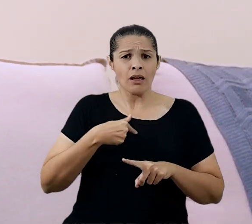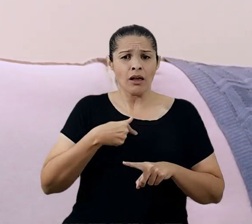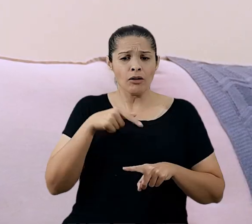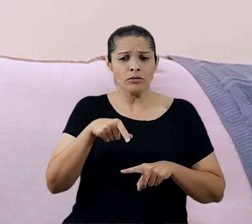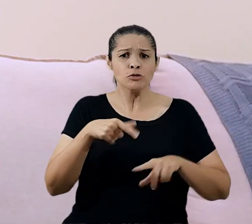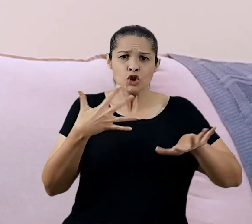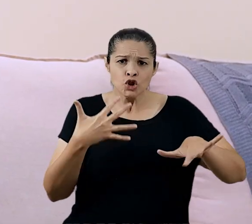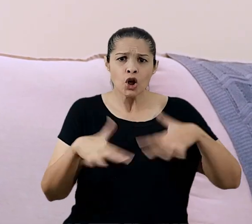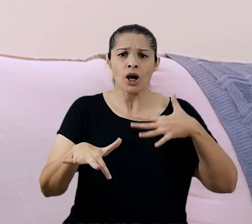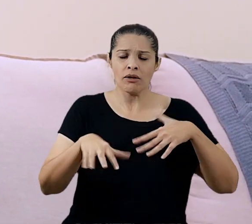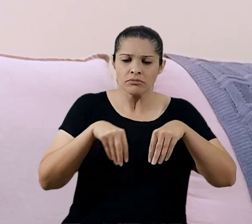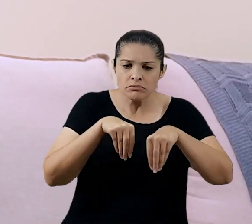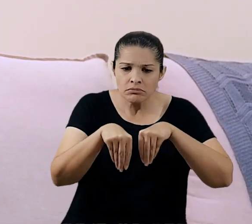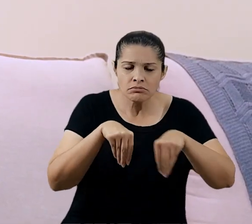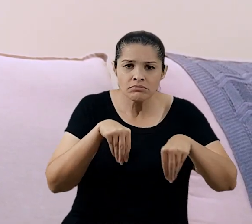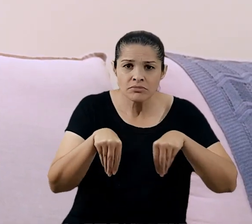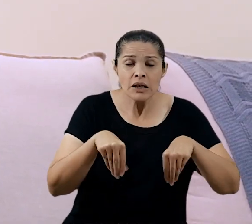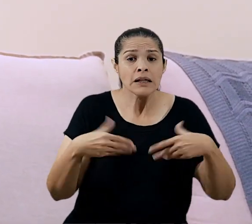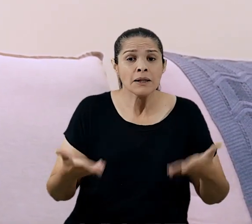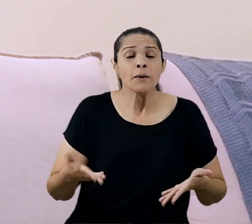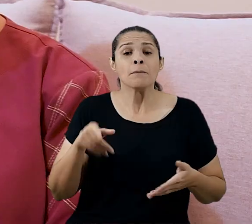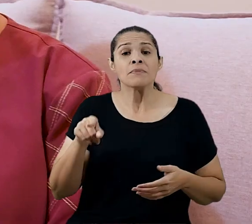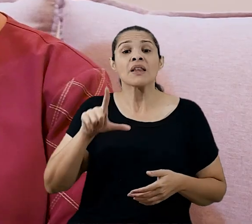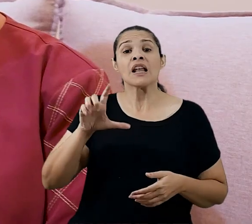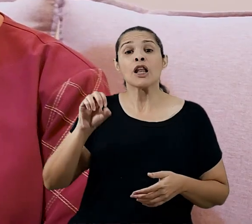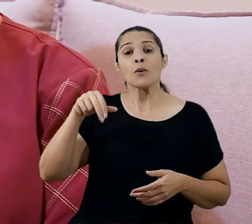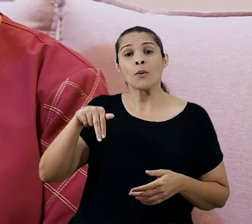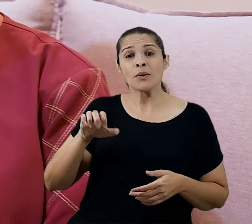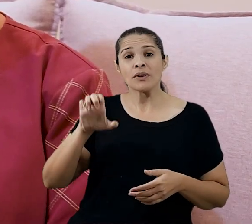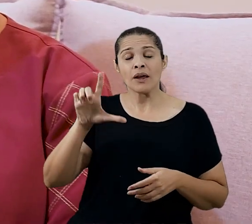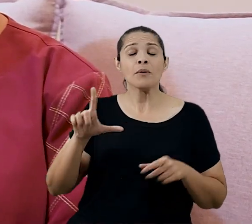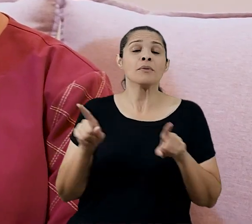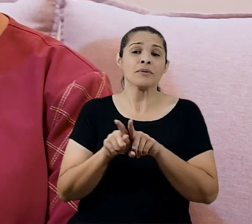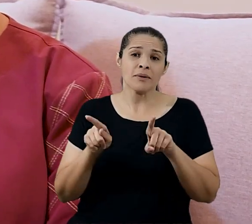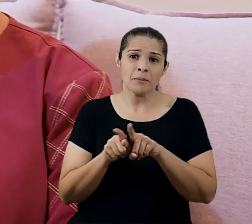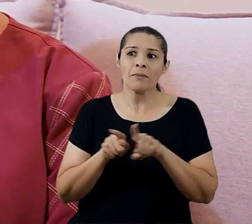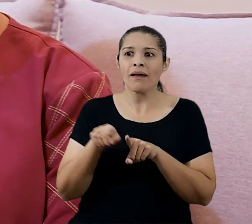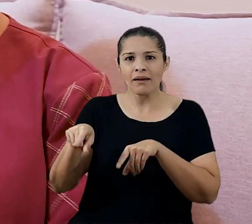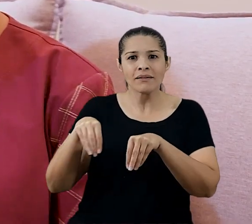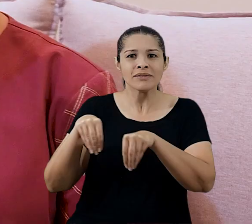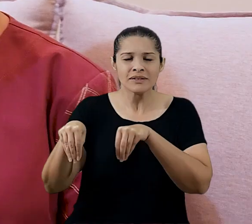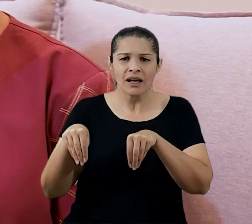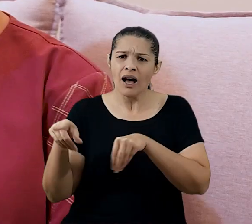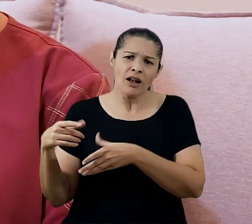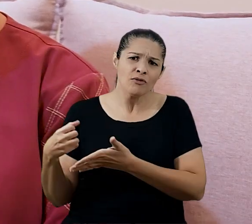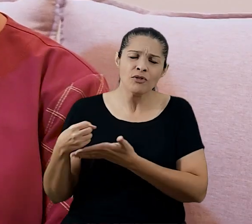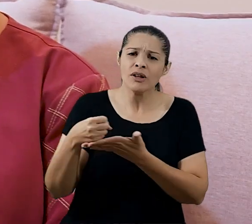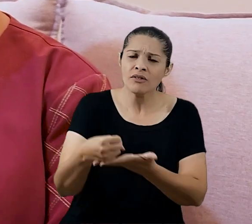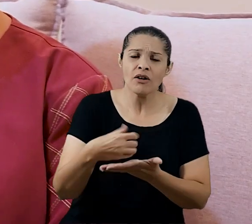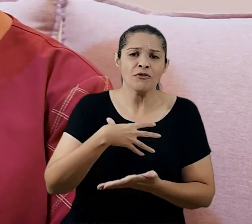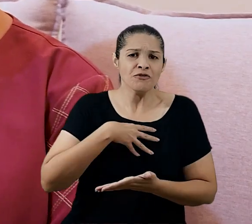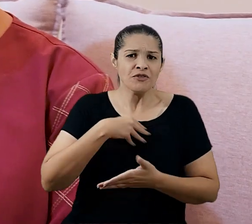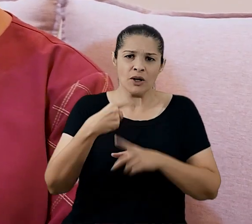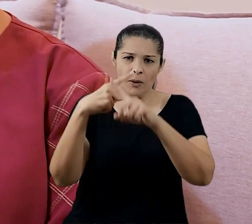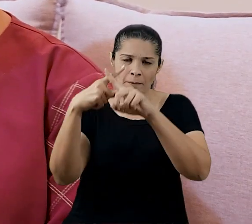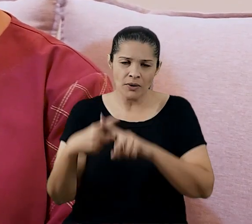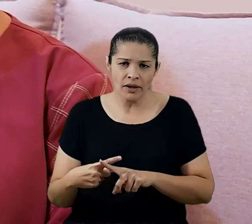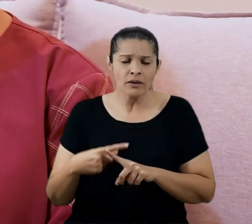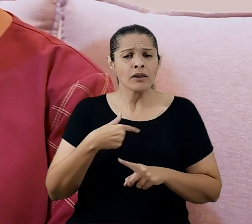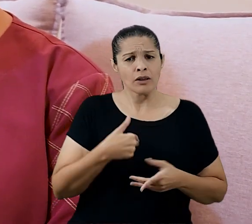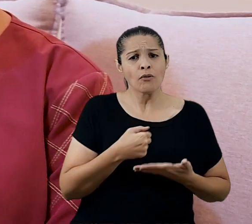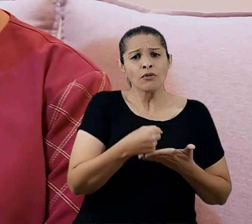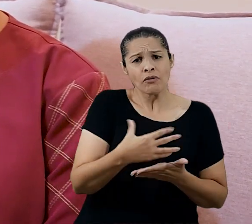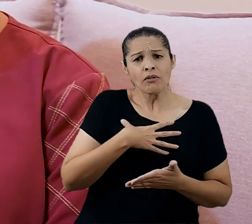ele também é bastante envolvido com isso do xadrez. Ele foi levar o filho dele num campeonato e eu fui levar o meu filho, que eles têm mais